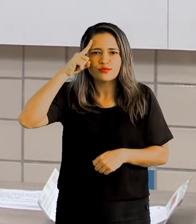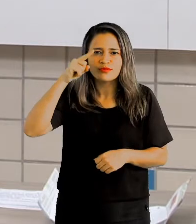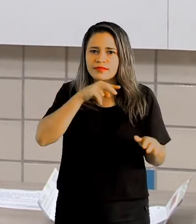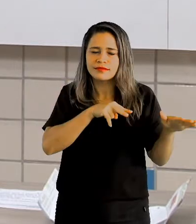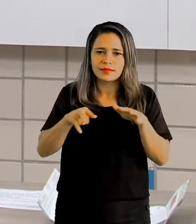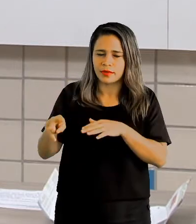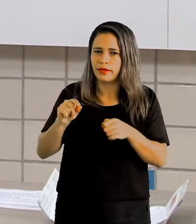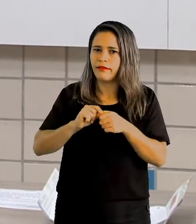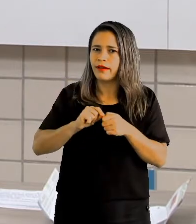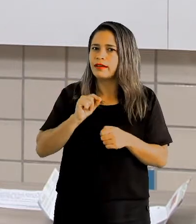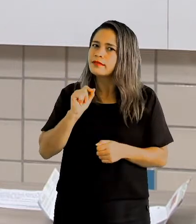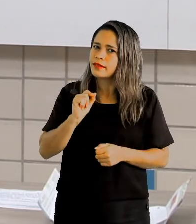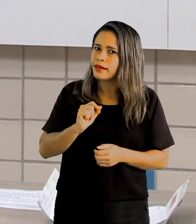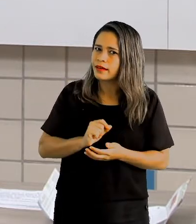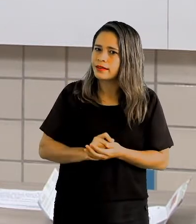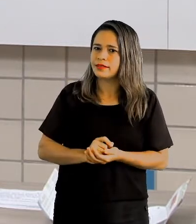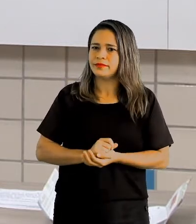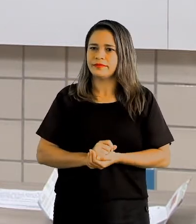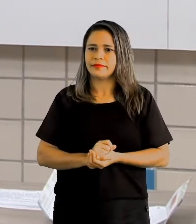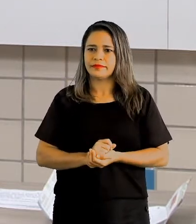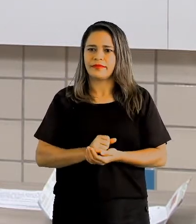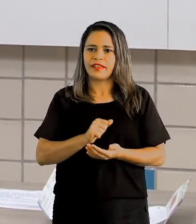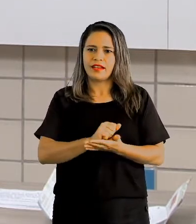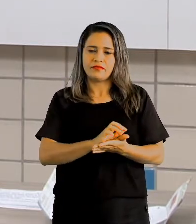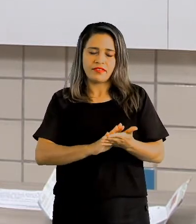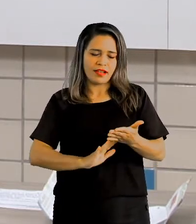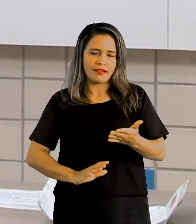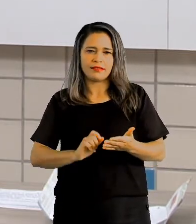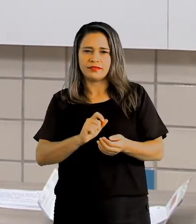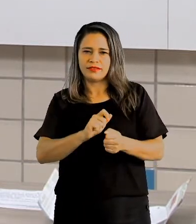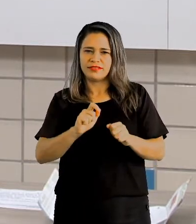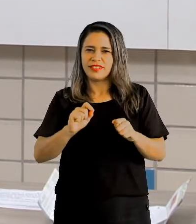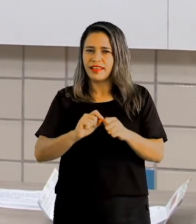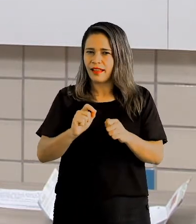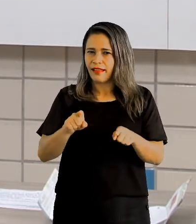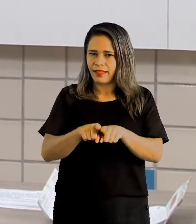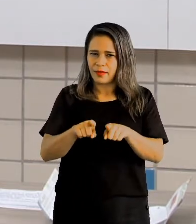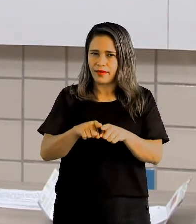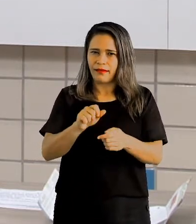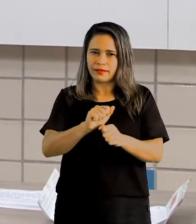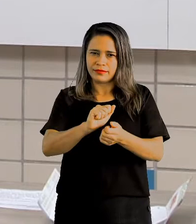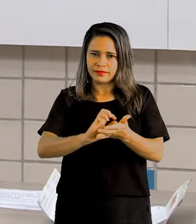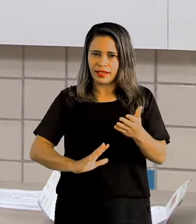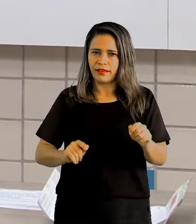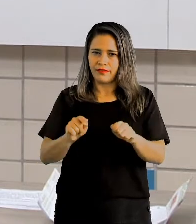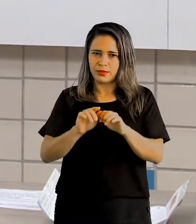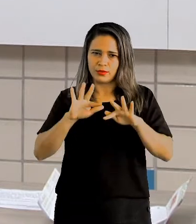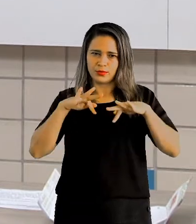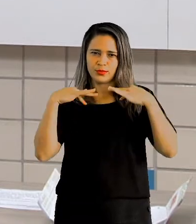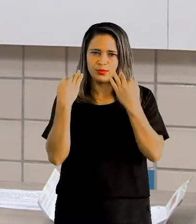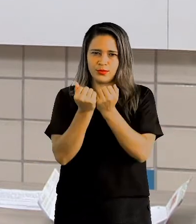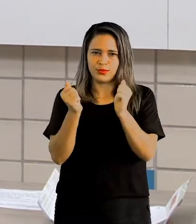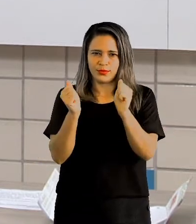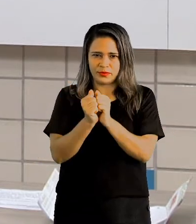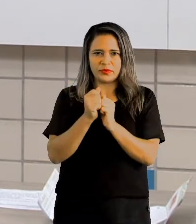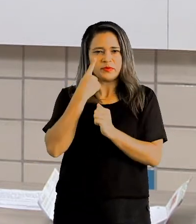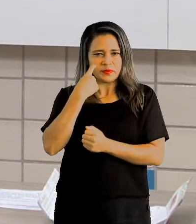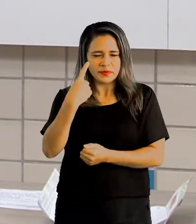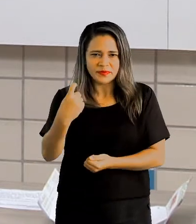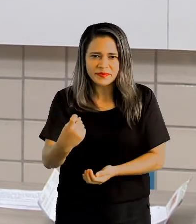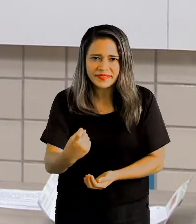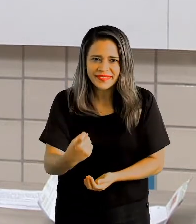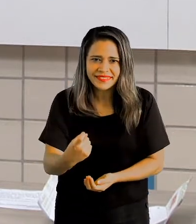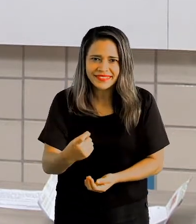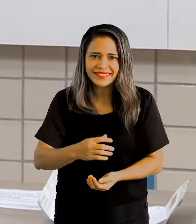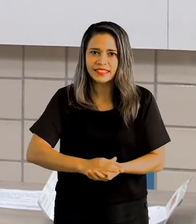semana. Destaca aquelas atividades que vocês fazem com a família, que são atividades interessantes. Então, olha